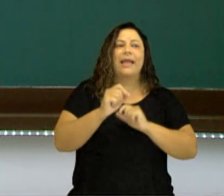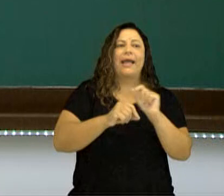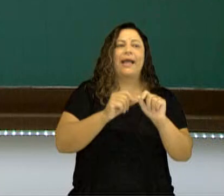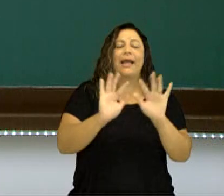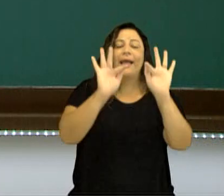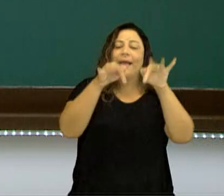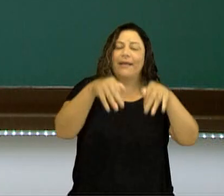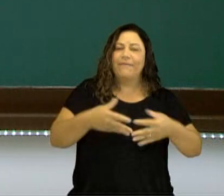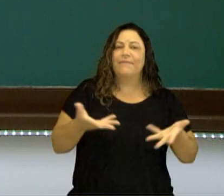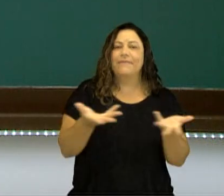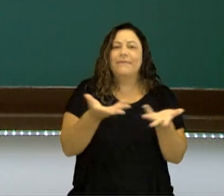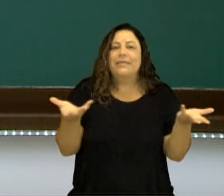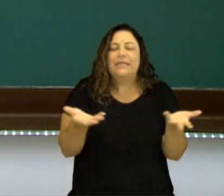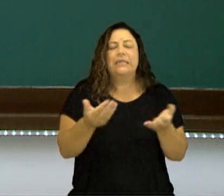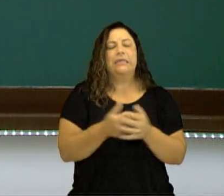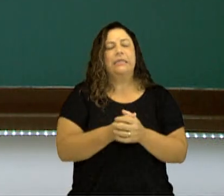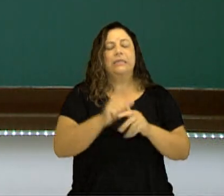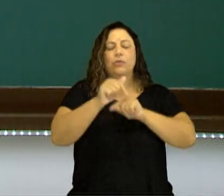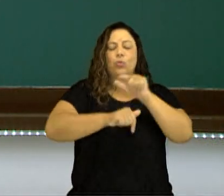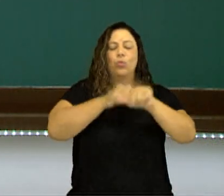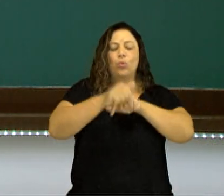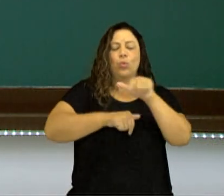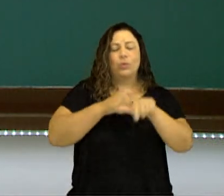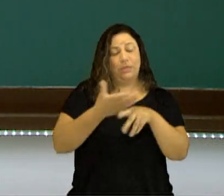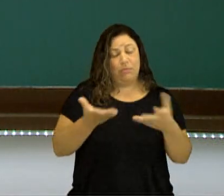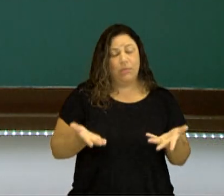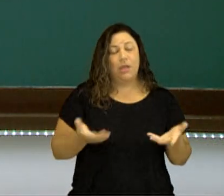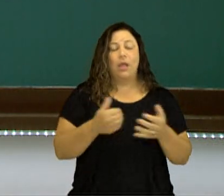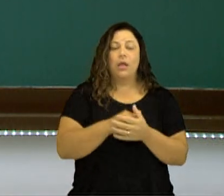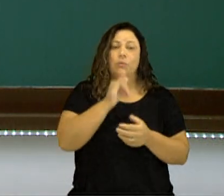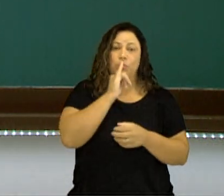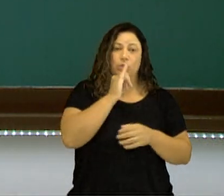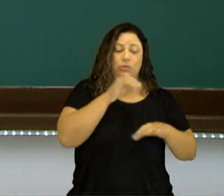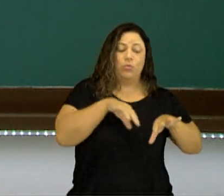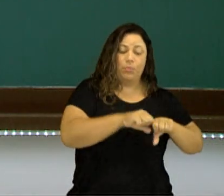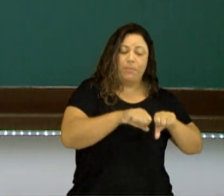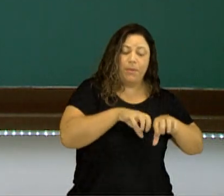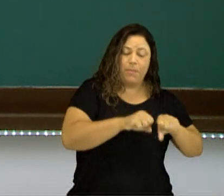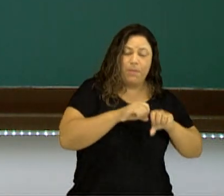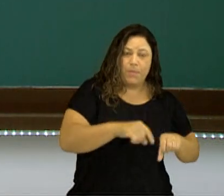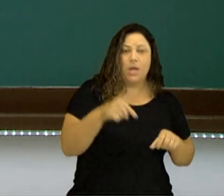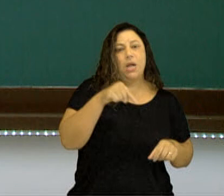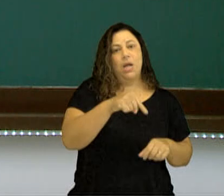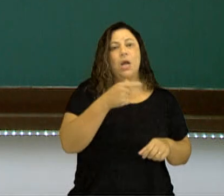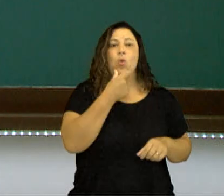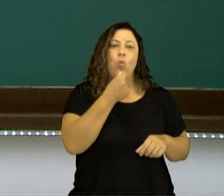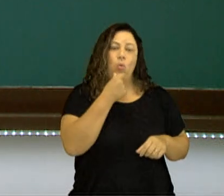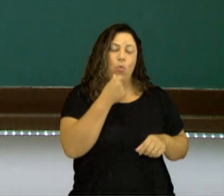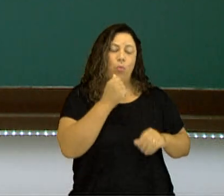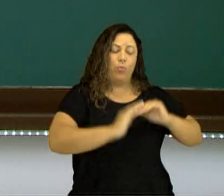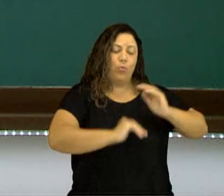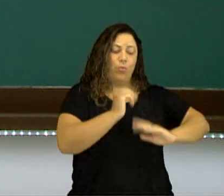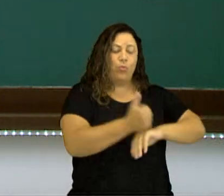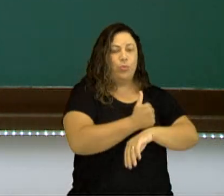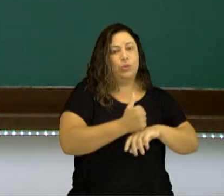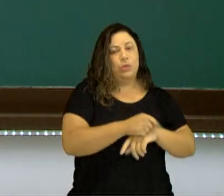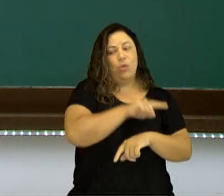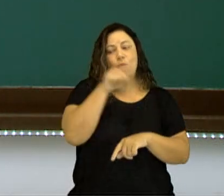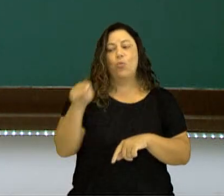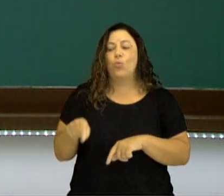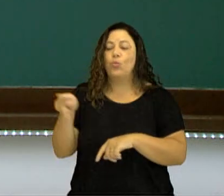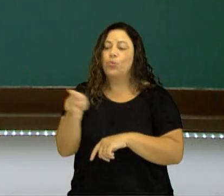define aquilo com a qual se trabalha. A função do padreiro é uma, a função do professor é outra. Então, existe